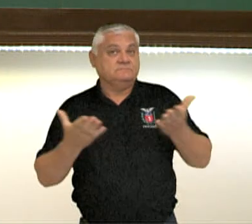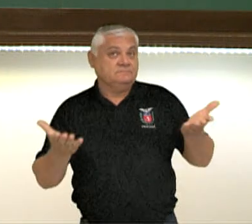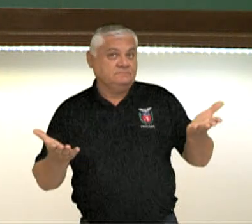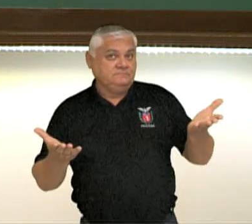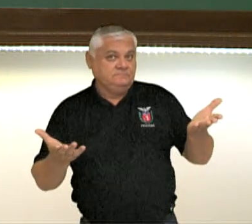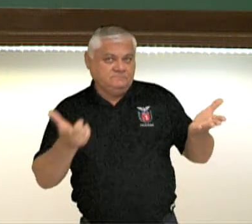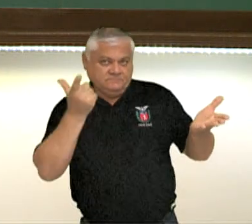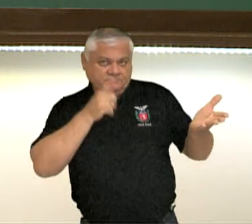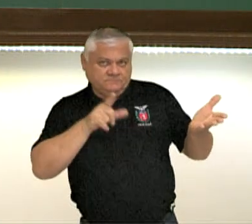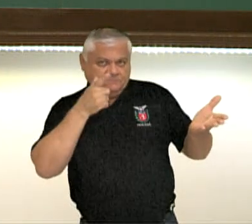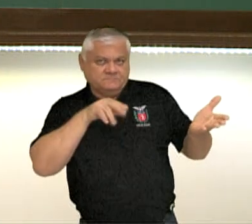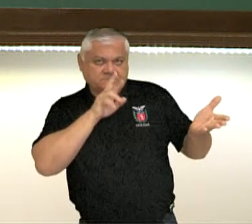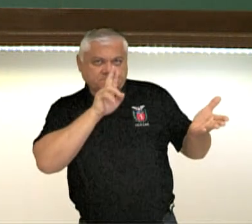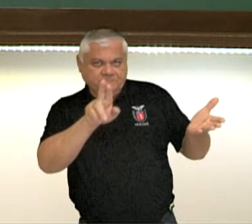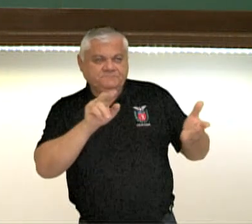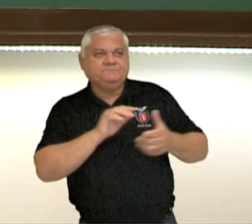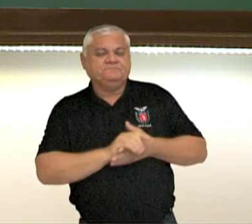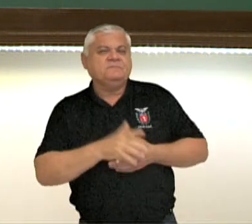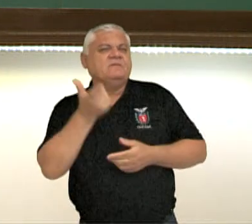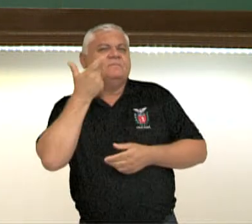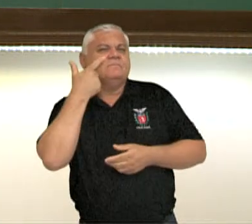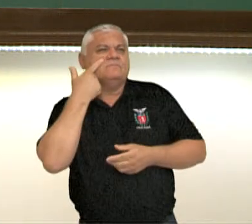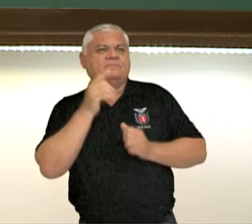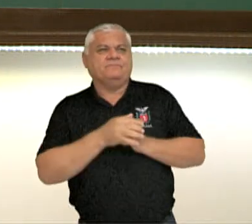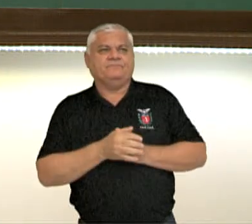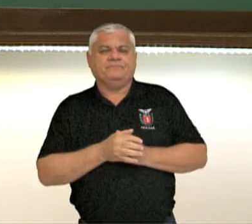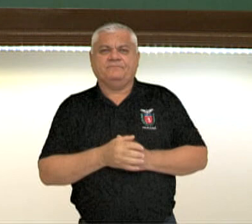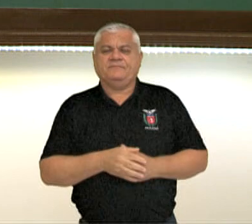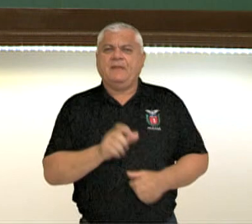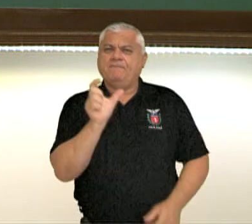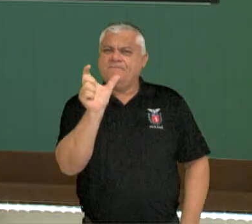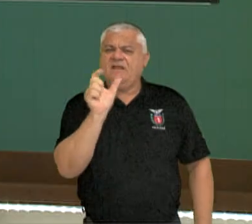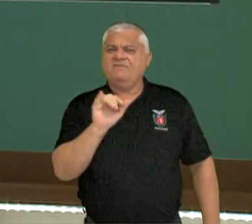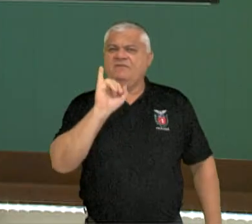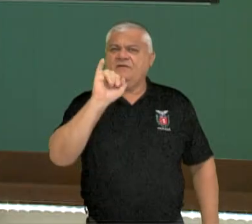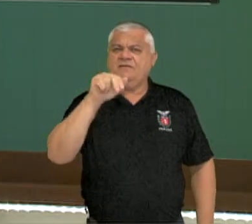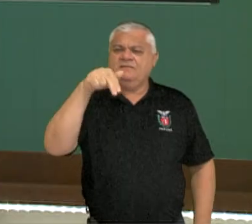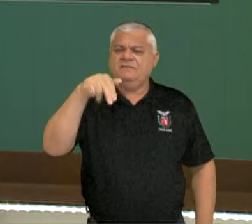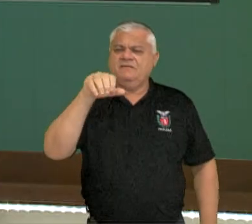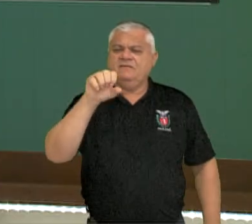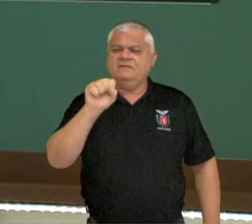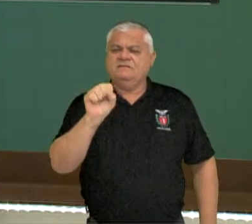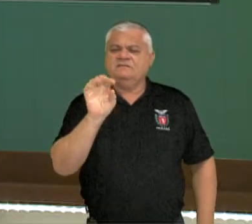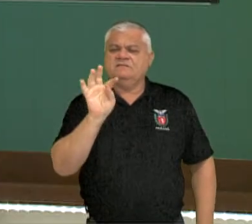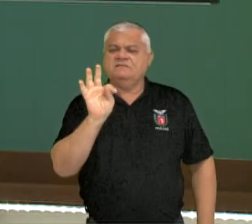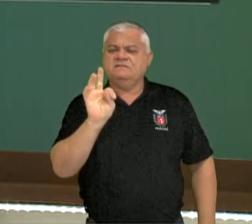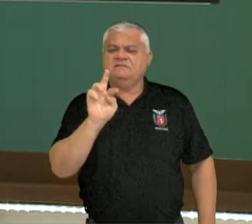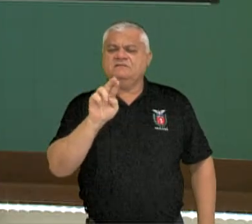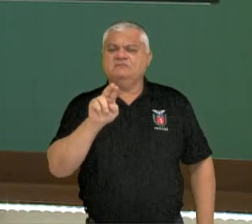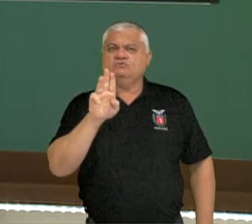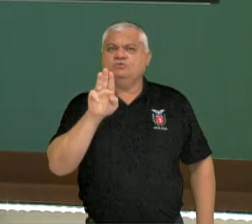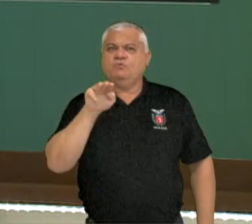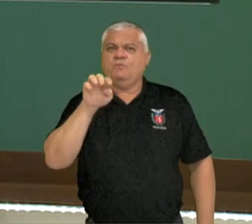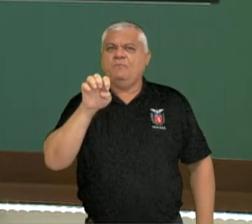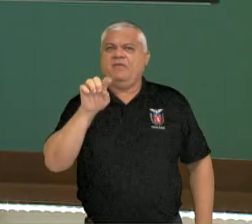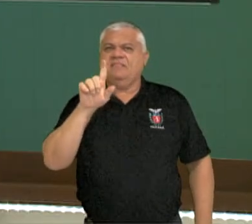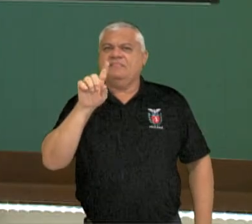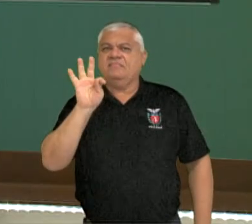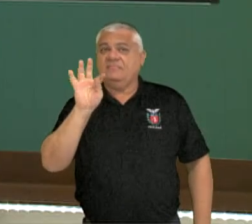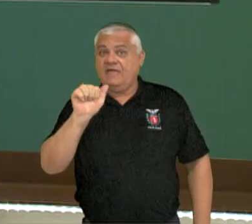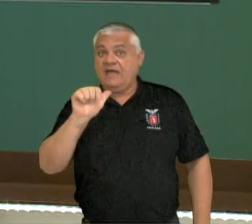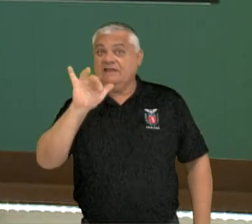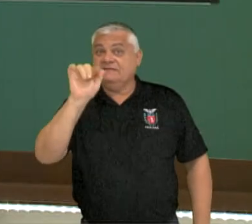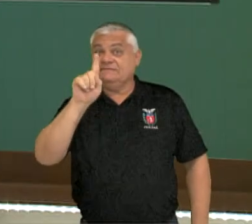Então, conseguiu responder? Vamos lá? Então, por que será que um mini currículo é importante? O mini currículo